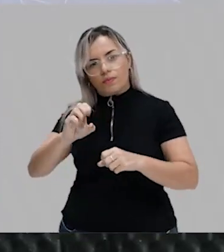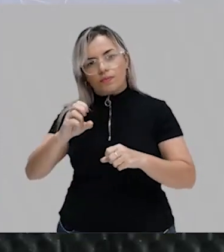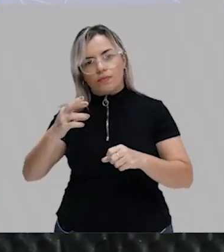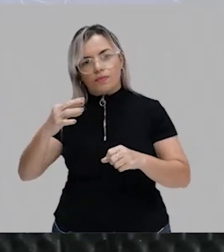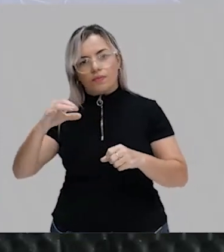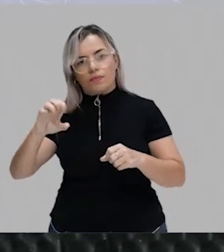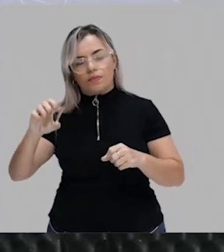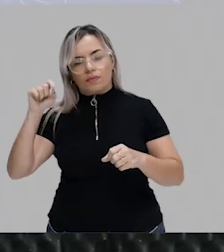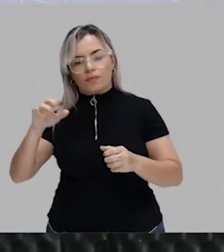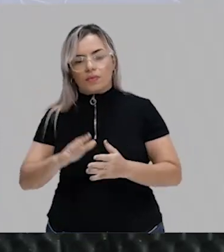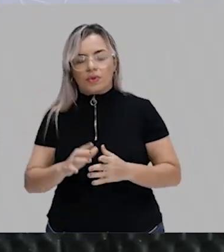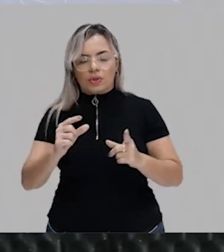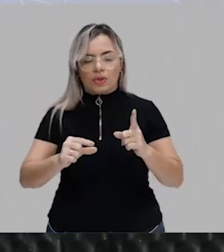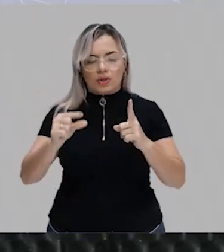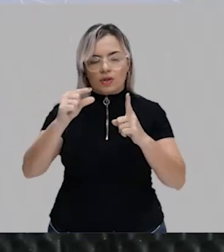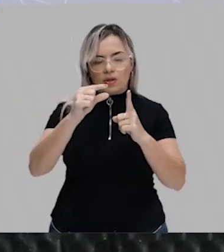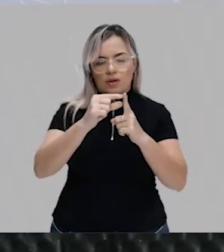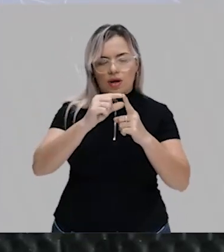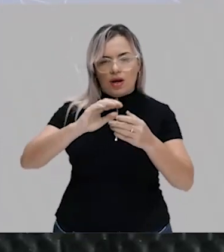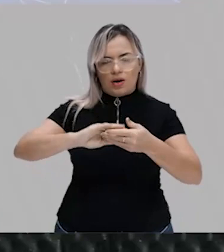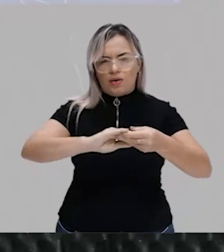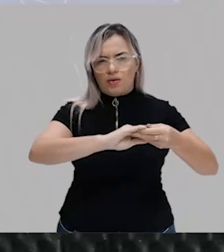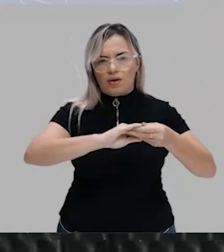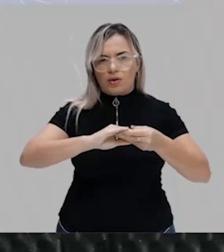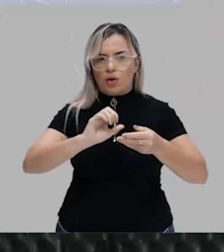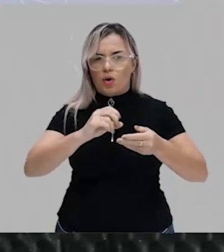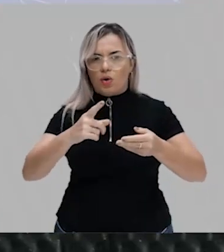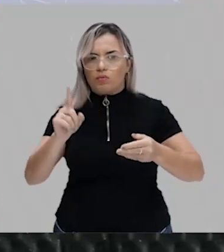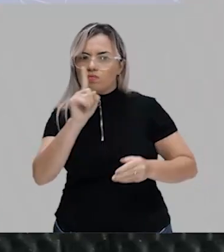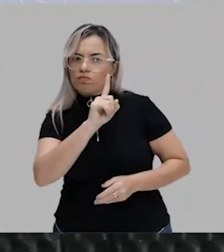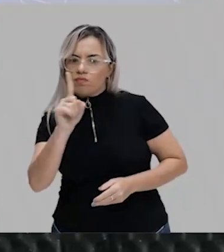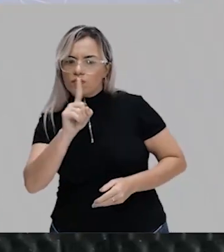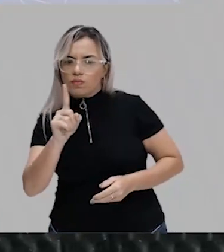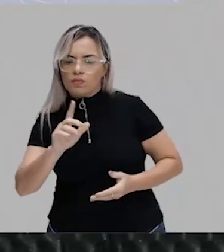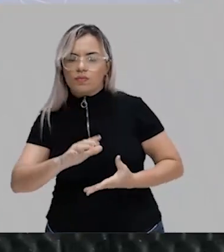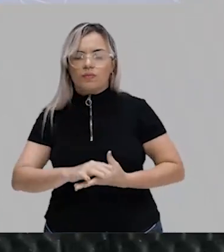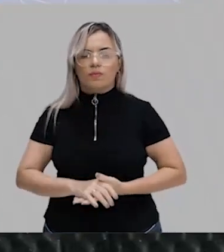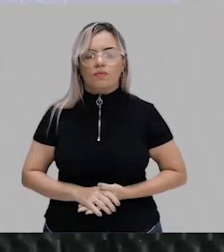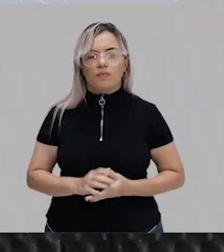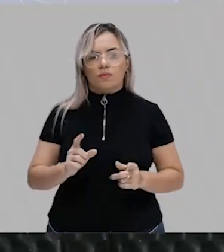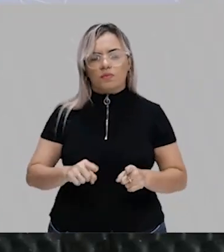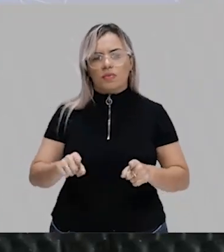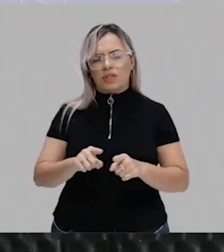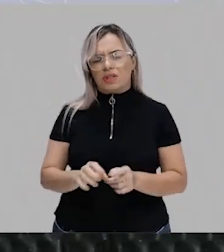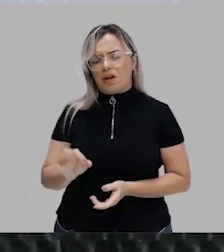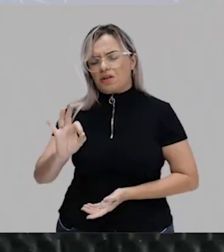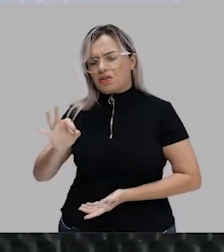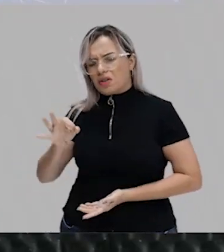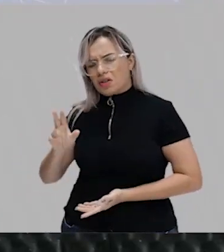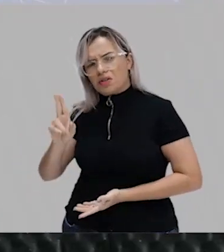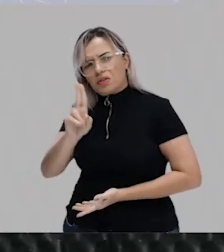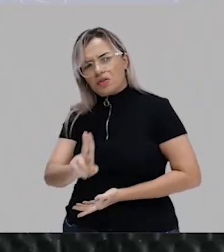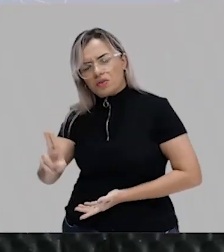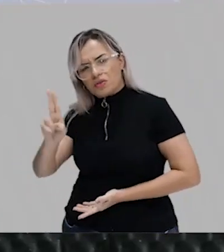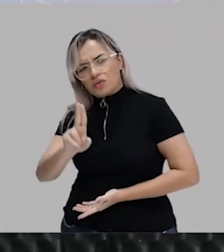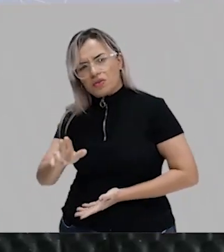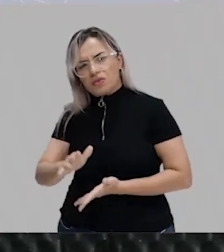se aquele termo é cumprimento ou não, tá? Se aquele termo está correto. Se